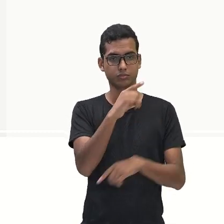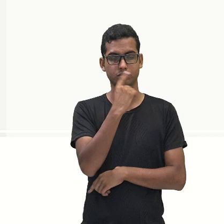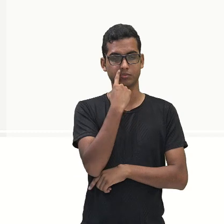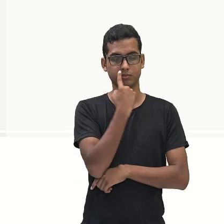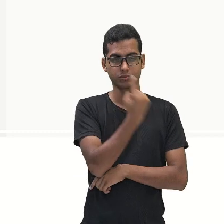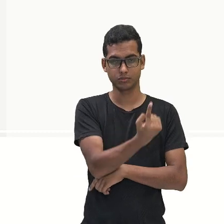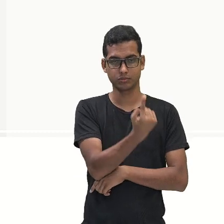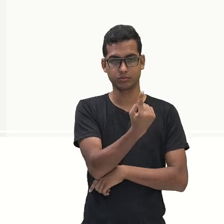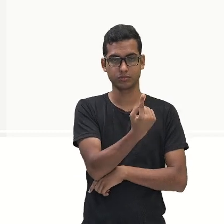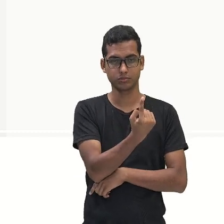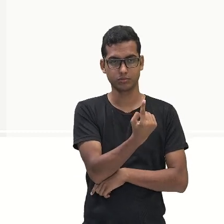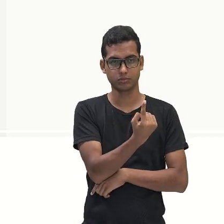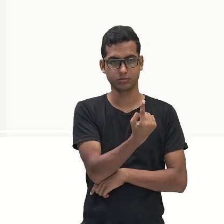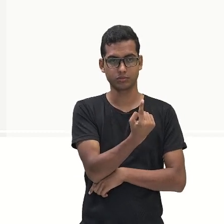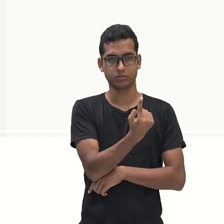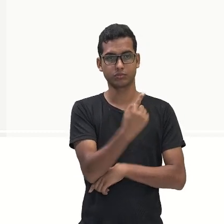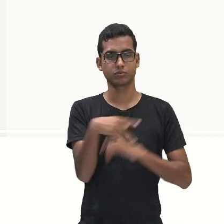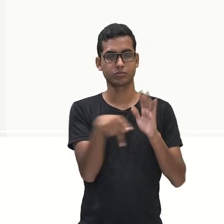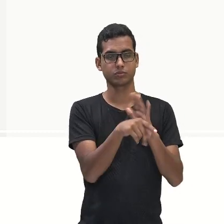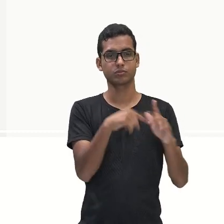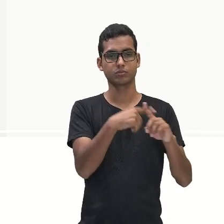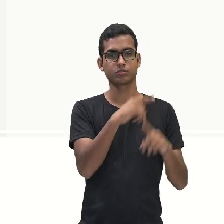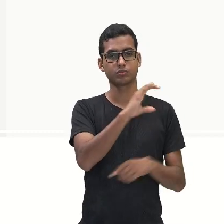que é menos 30.